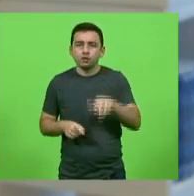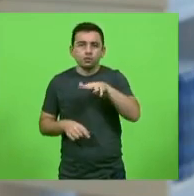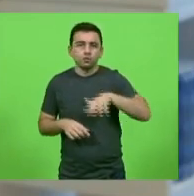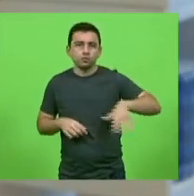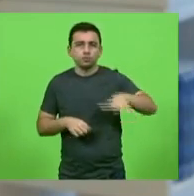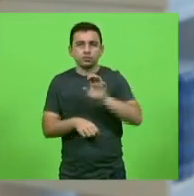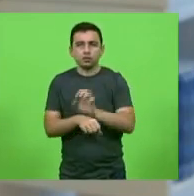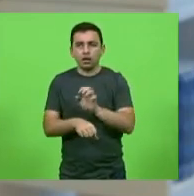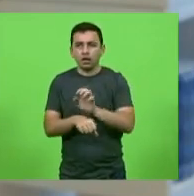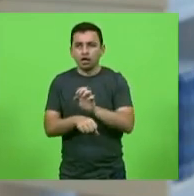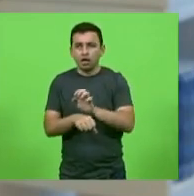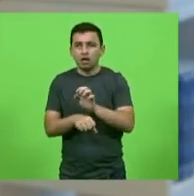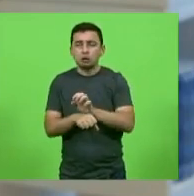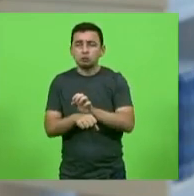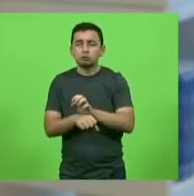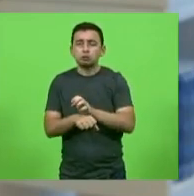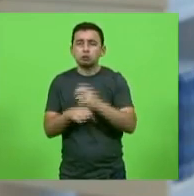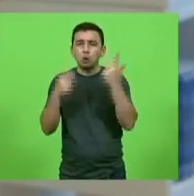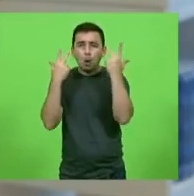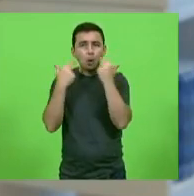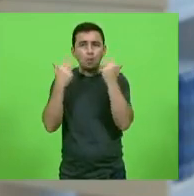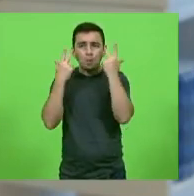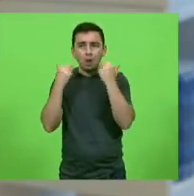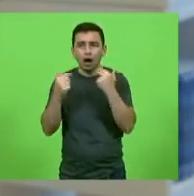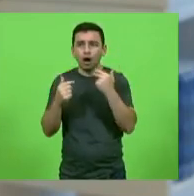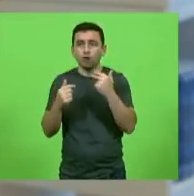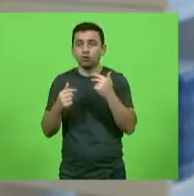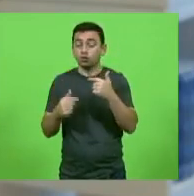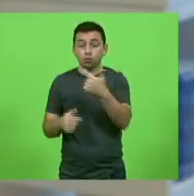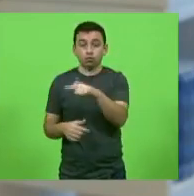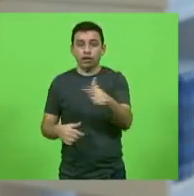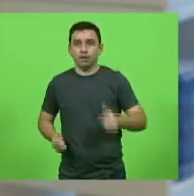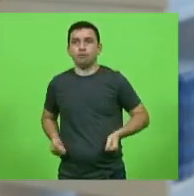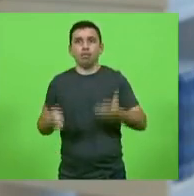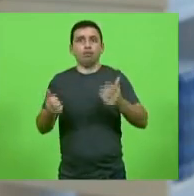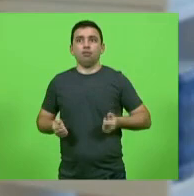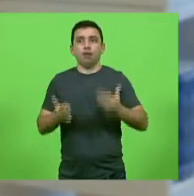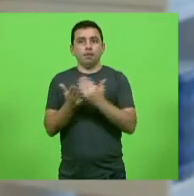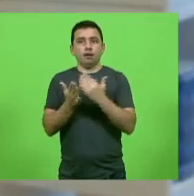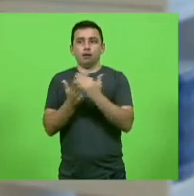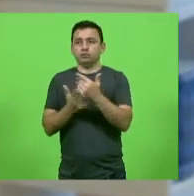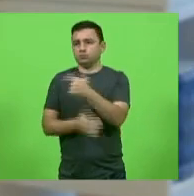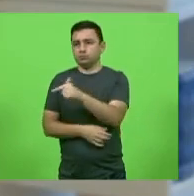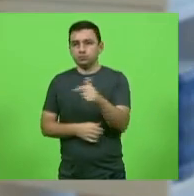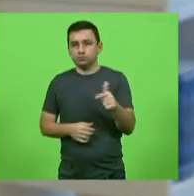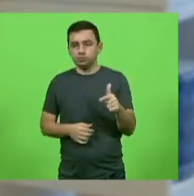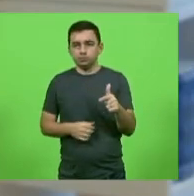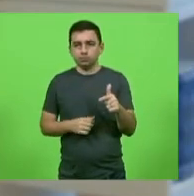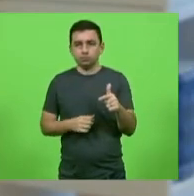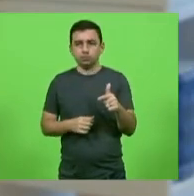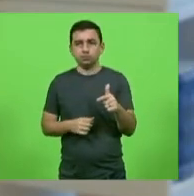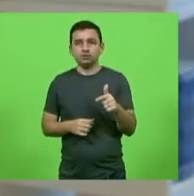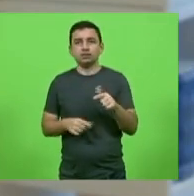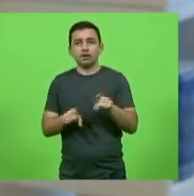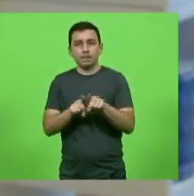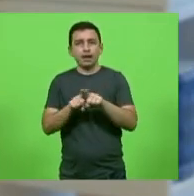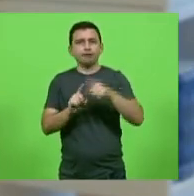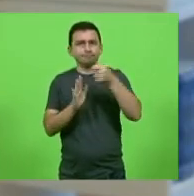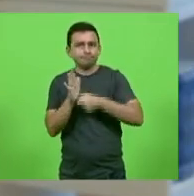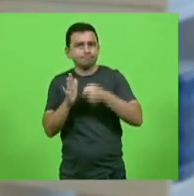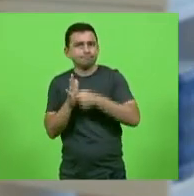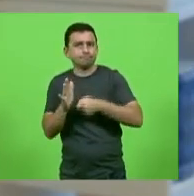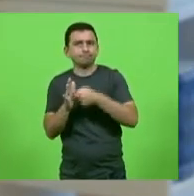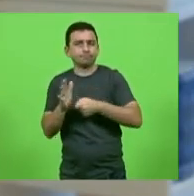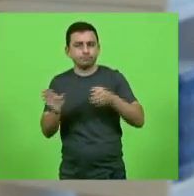pleno funcionamento. Não há descontrole das finanças públicas, pelo contrário. Por fim, o próprio enfrentamento da pandemia, apesar